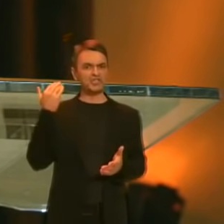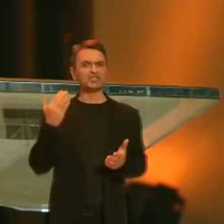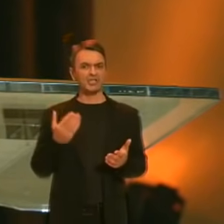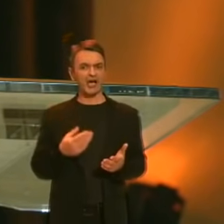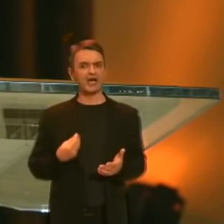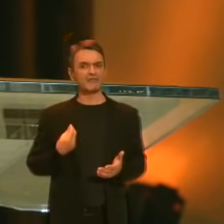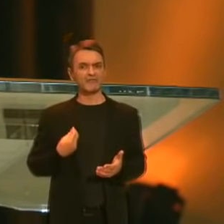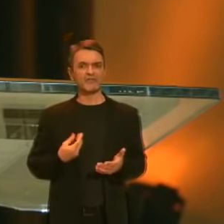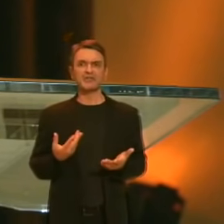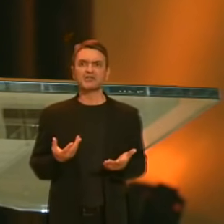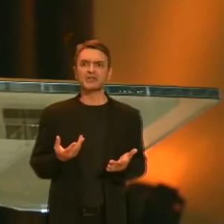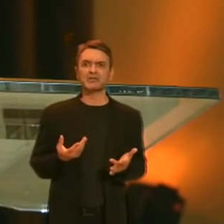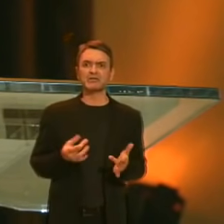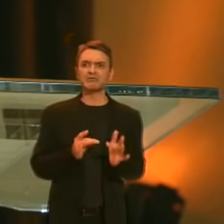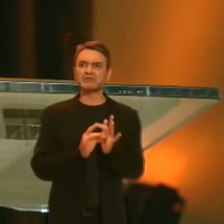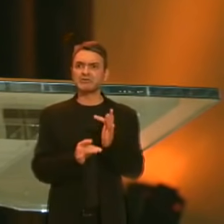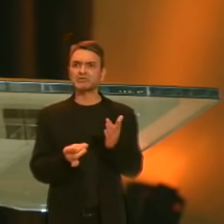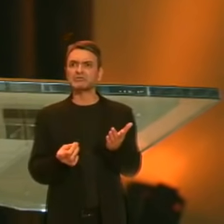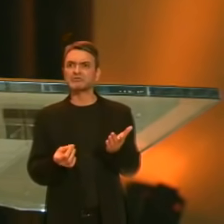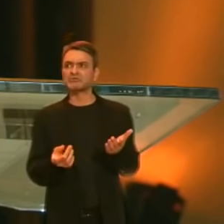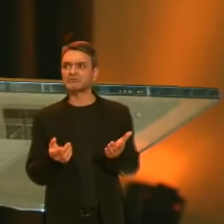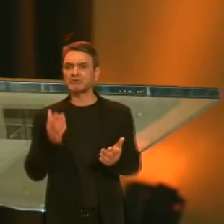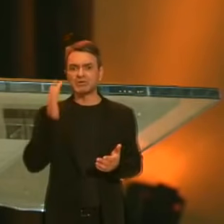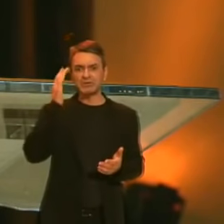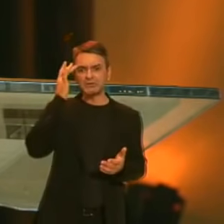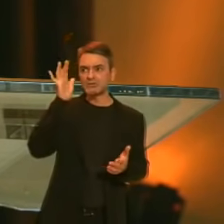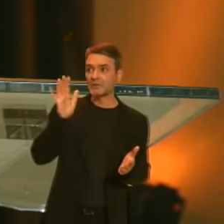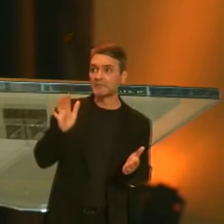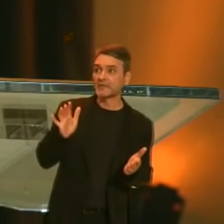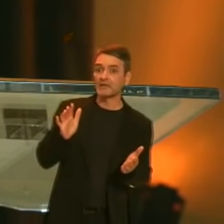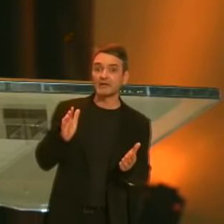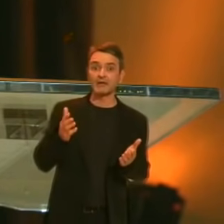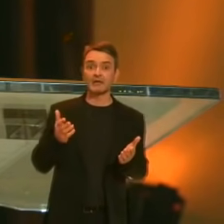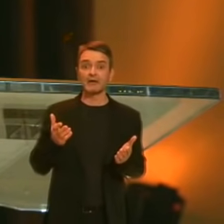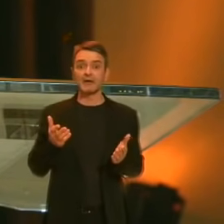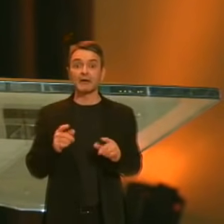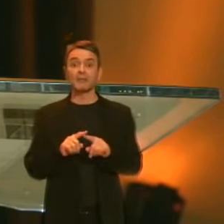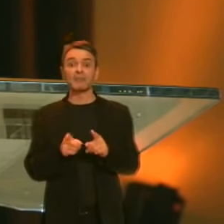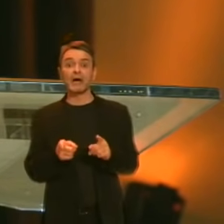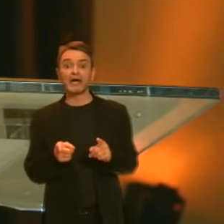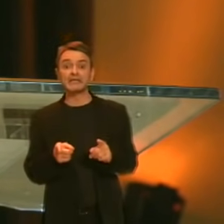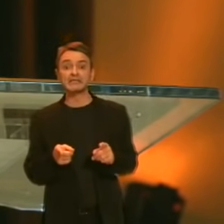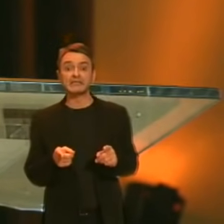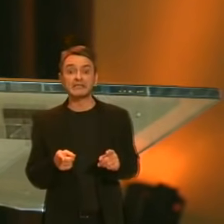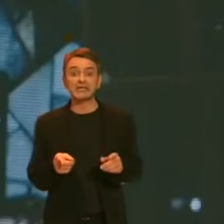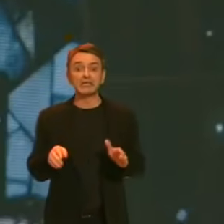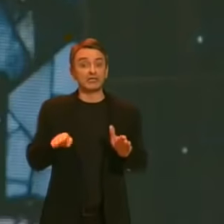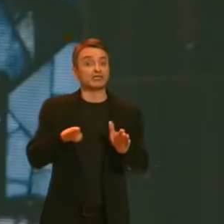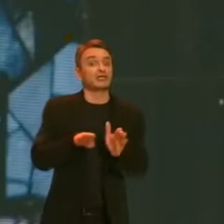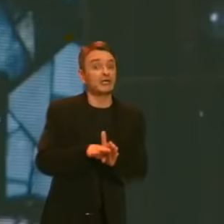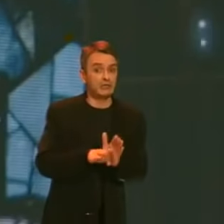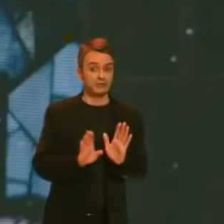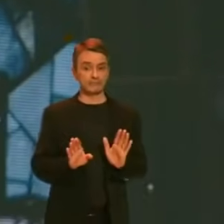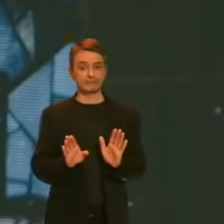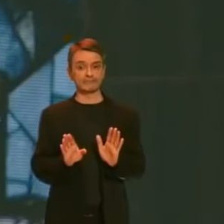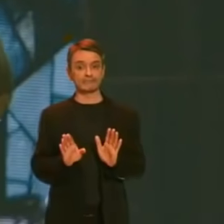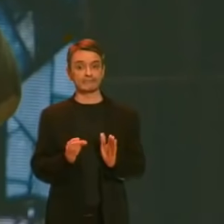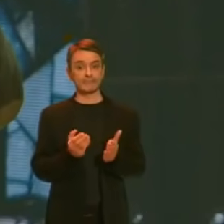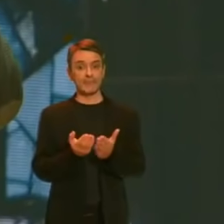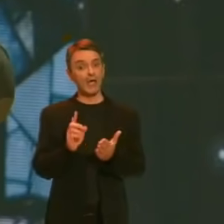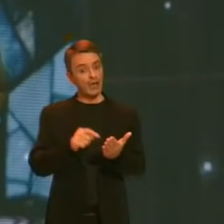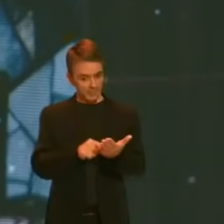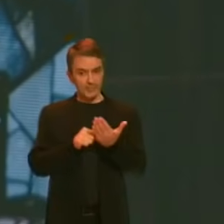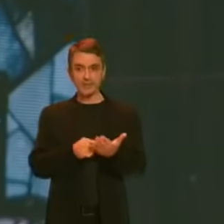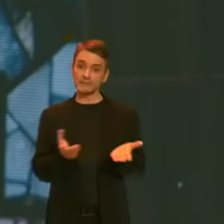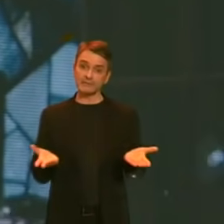direito, mas ela está chegando. É isso aqui que está sendo dito. E a Bíblia diz que esse tempo da